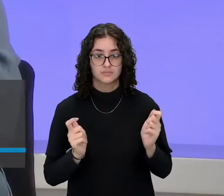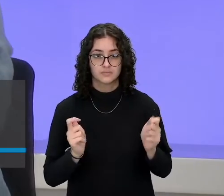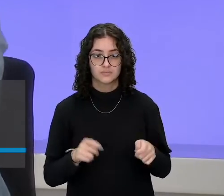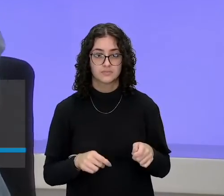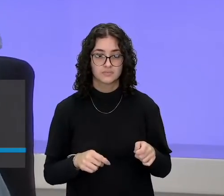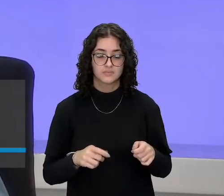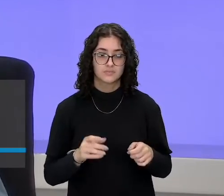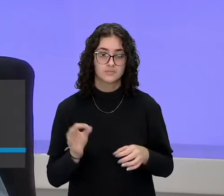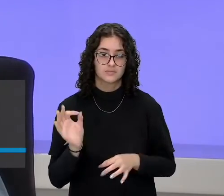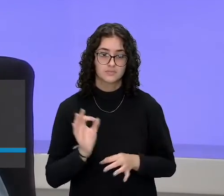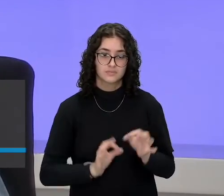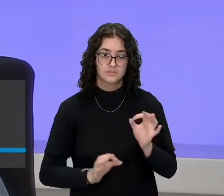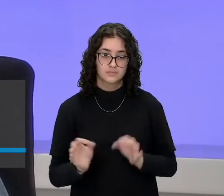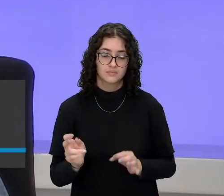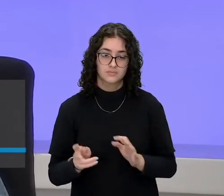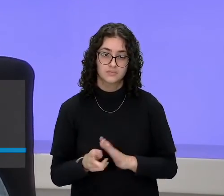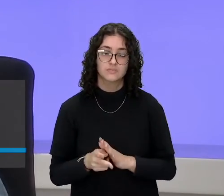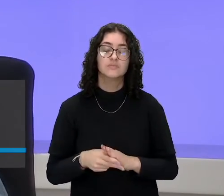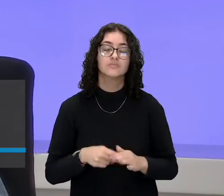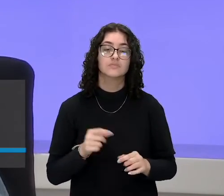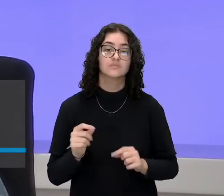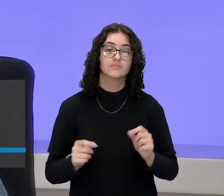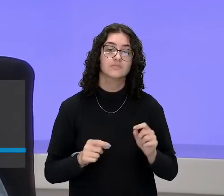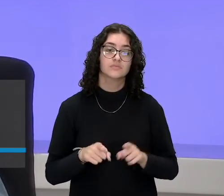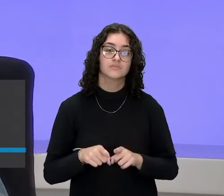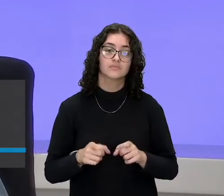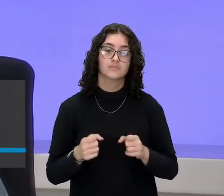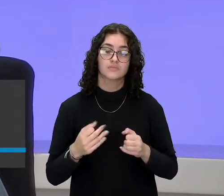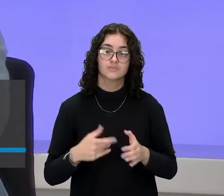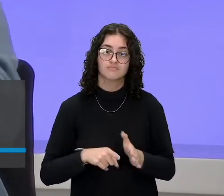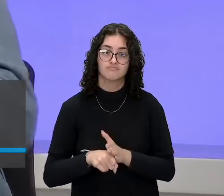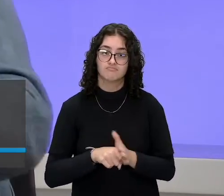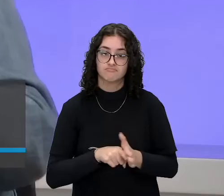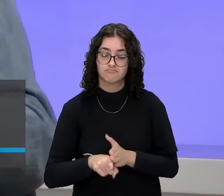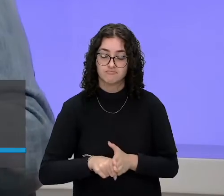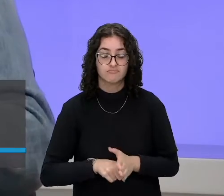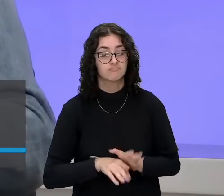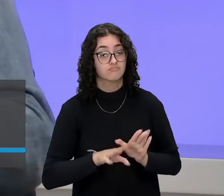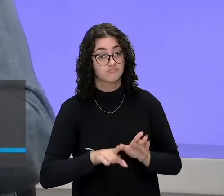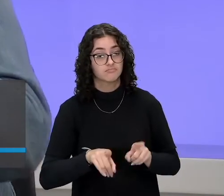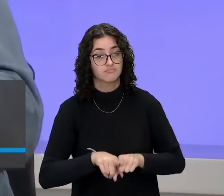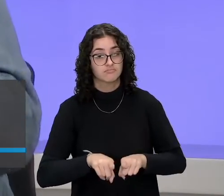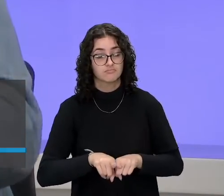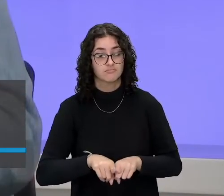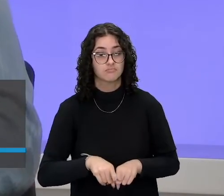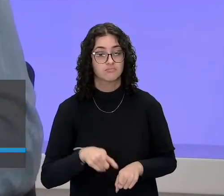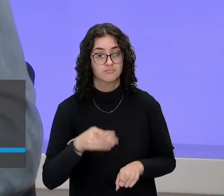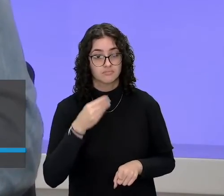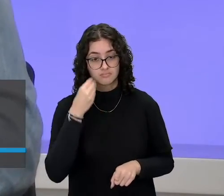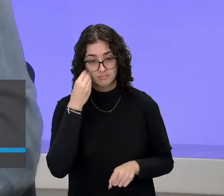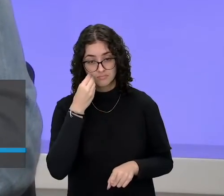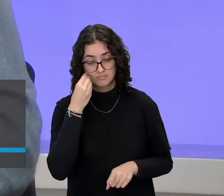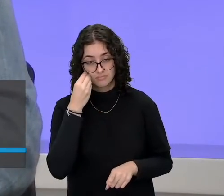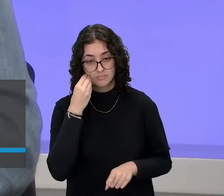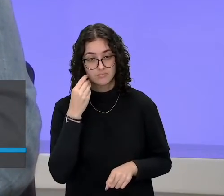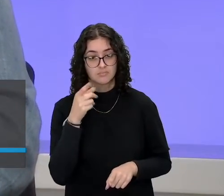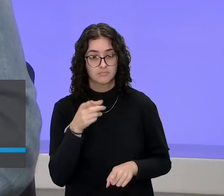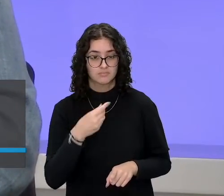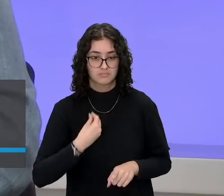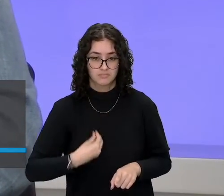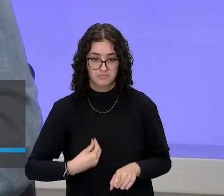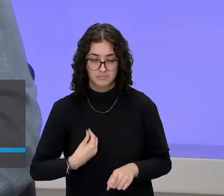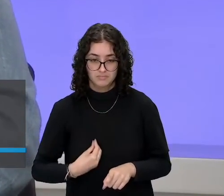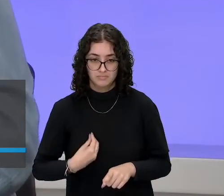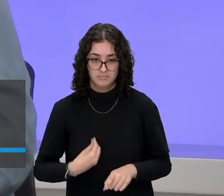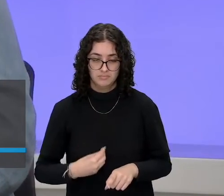se apropriar do que se trata e falar, fazer uma pesquisa, mas trazer a sua experiência, que eu acho que a experiência